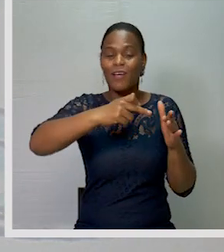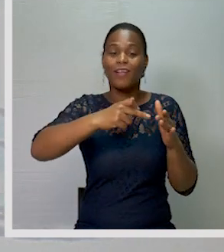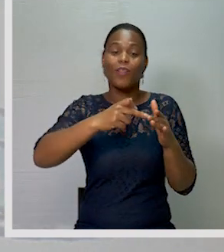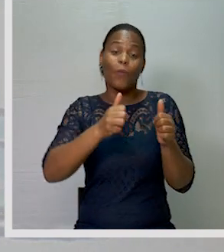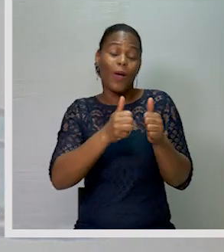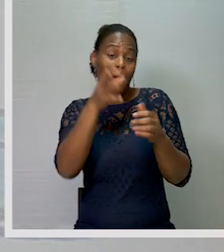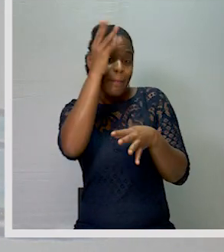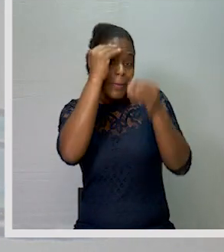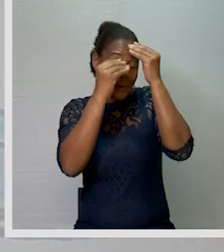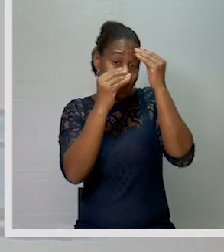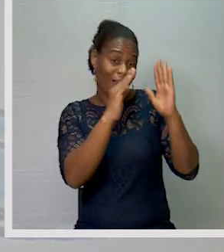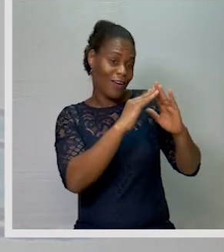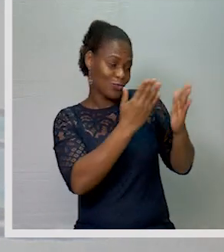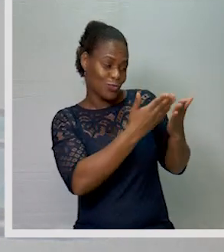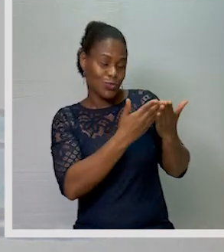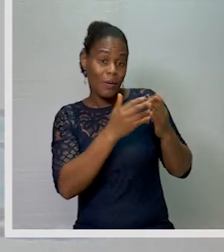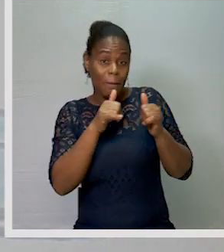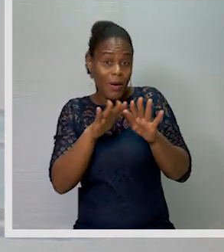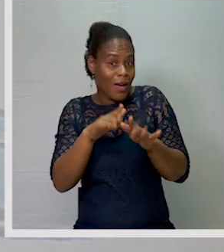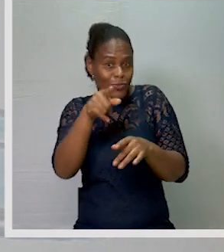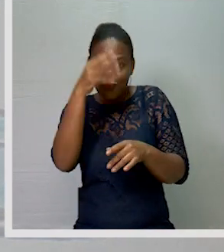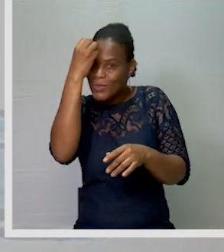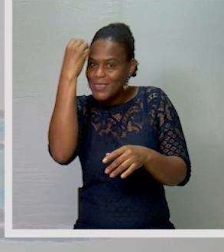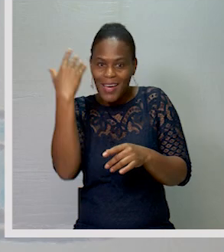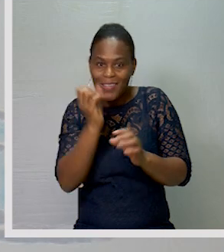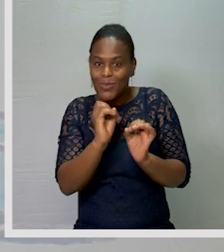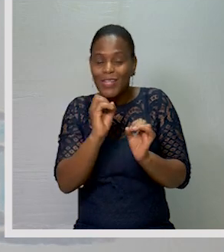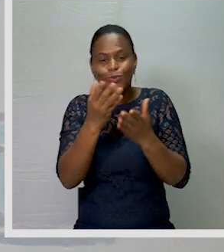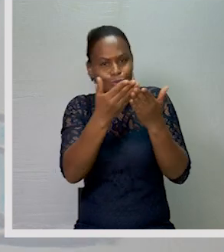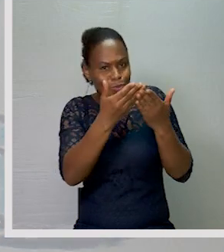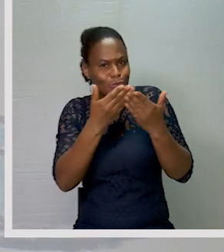com o aprender e estudar em casa. Mas antes, não se esqueçam de